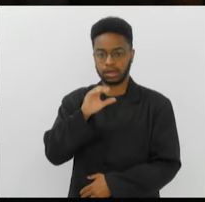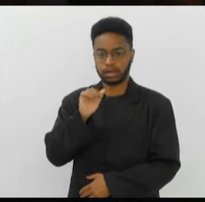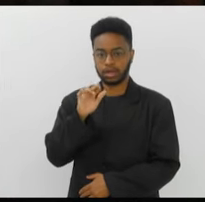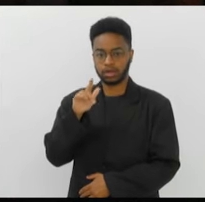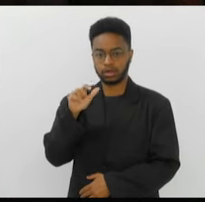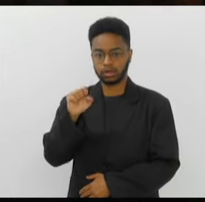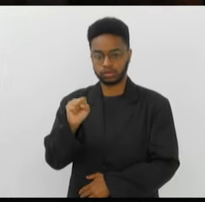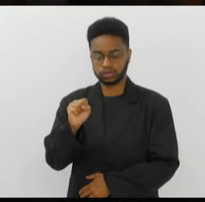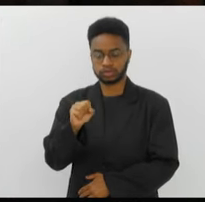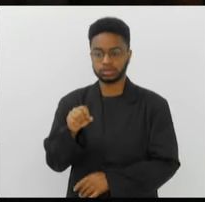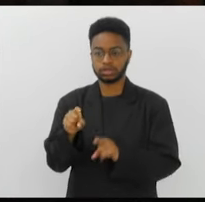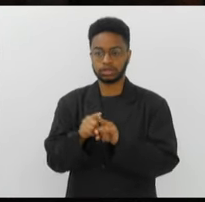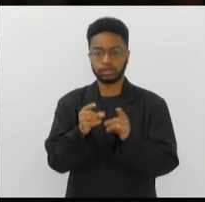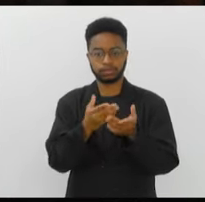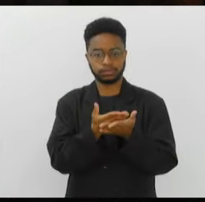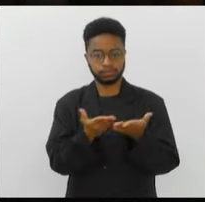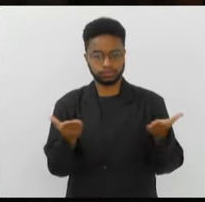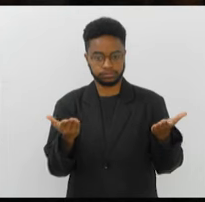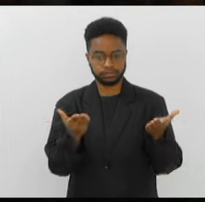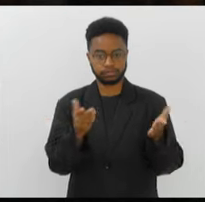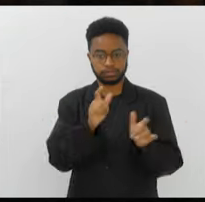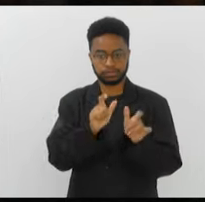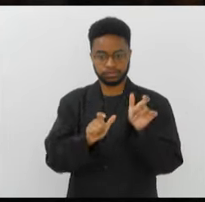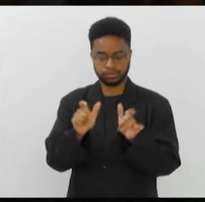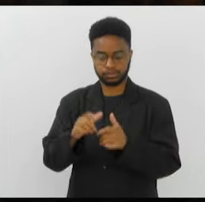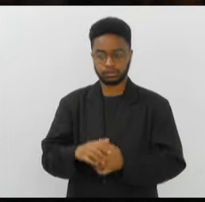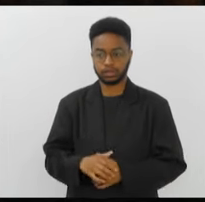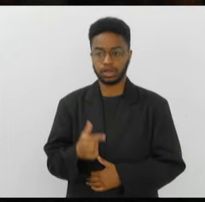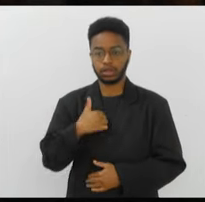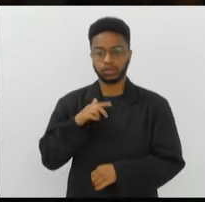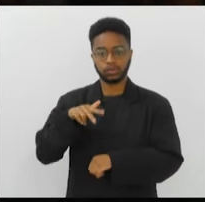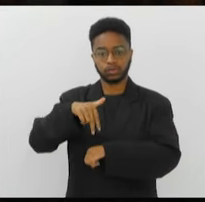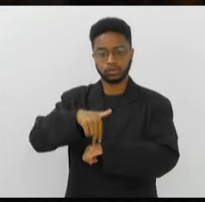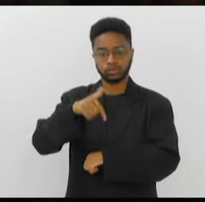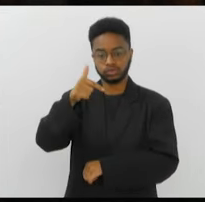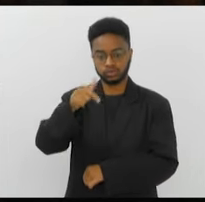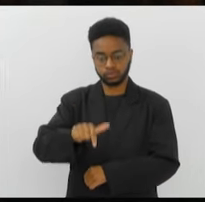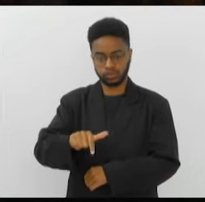Augusto, senhoras e senhores. Eu venho a essa tribuna mais uma